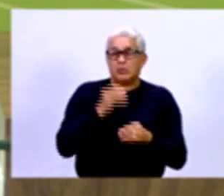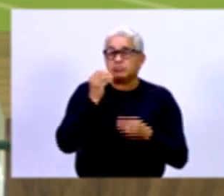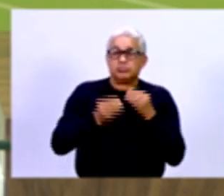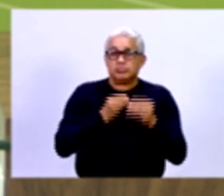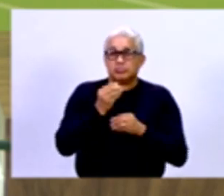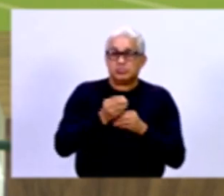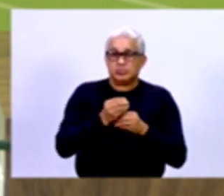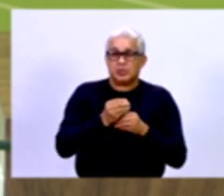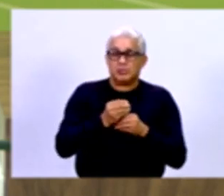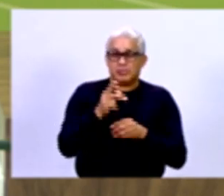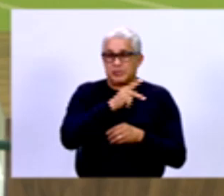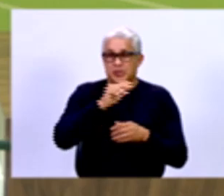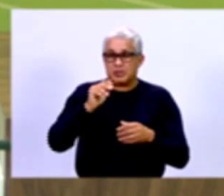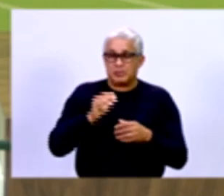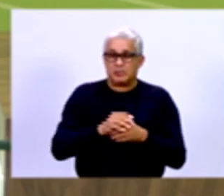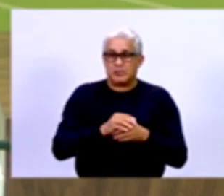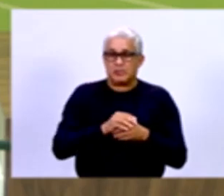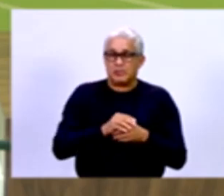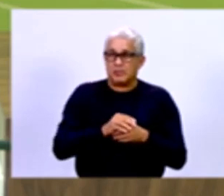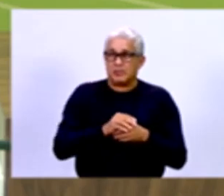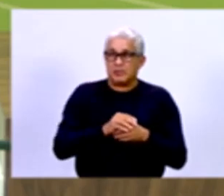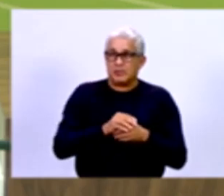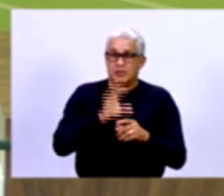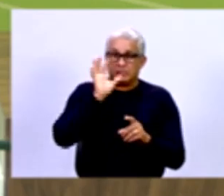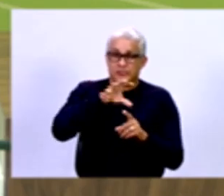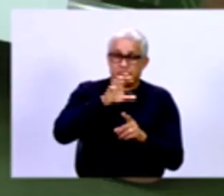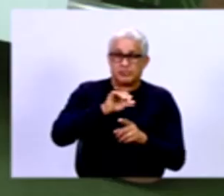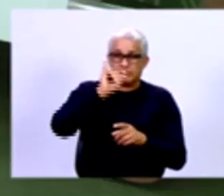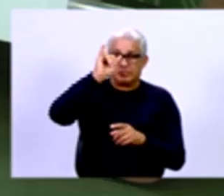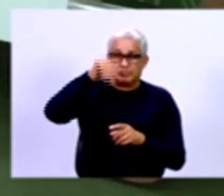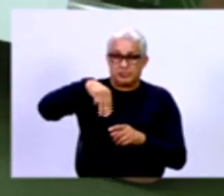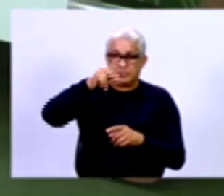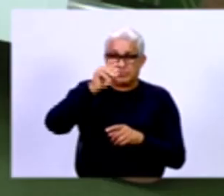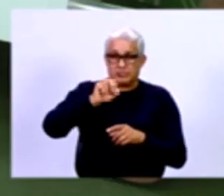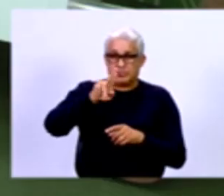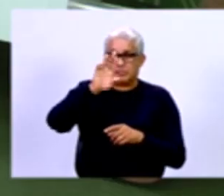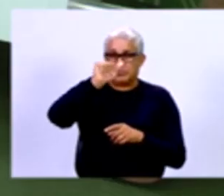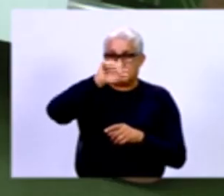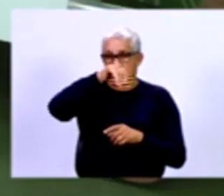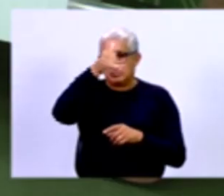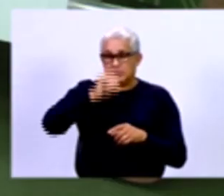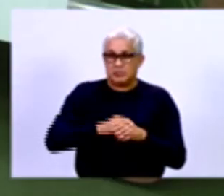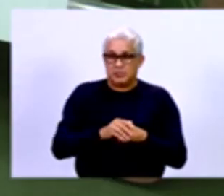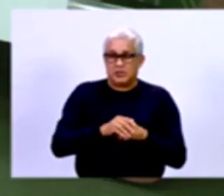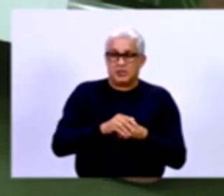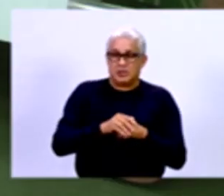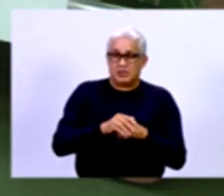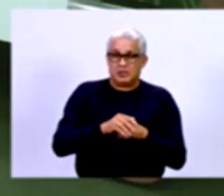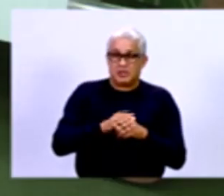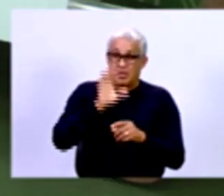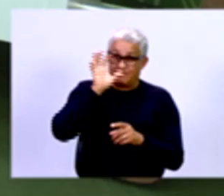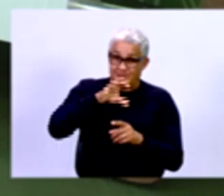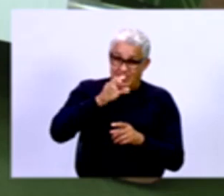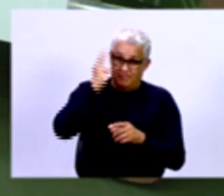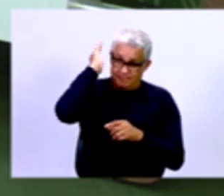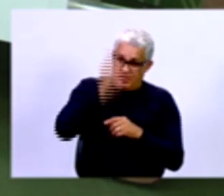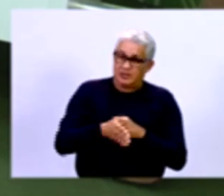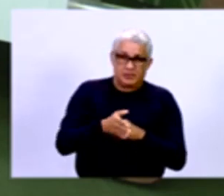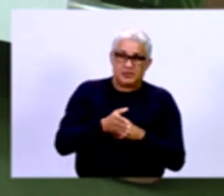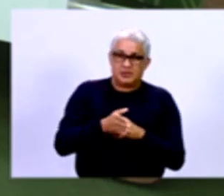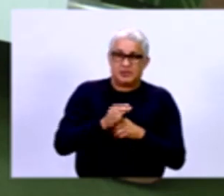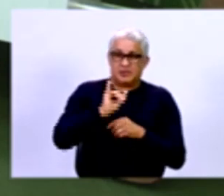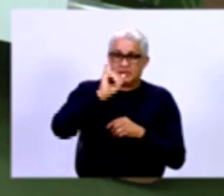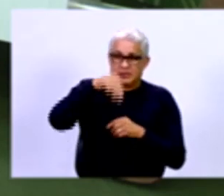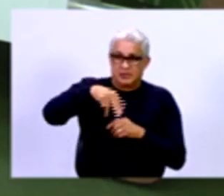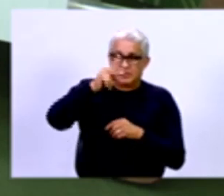nas exportações? Você quer comentar? A gente não vê uma influência direta no curto prazo. As exportações e importações